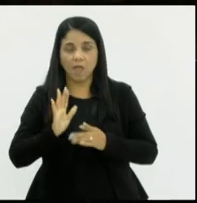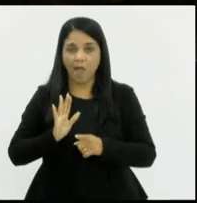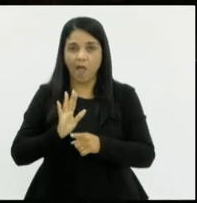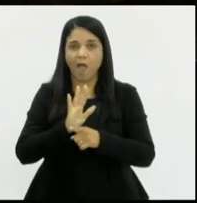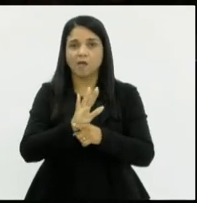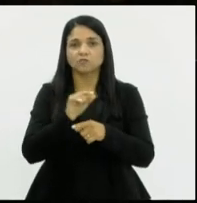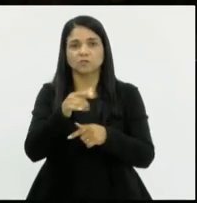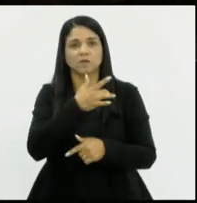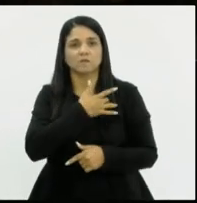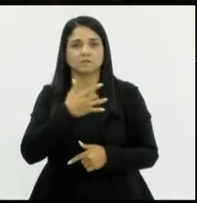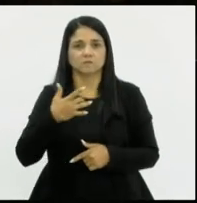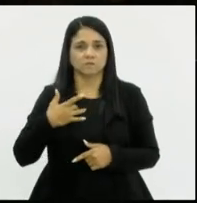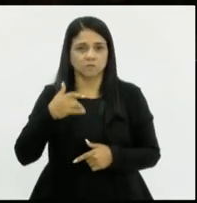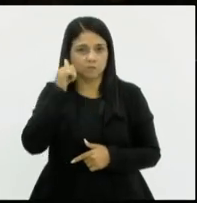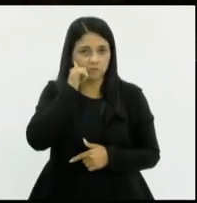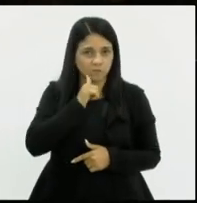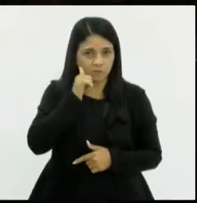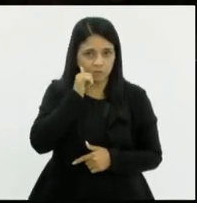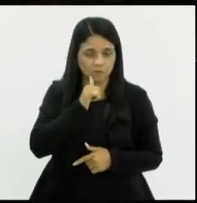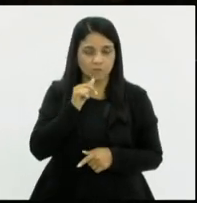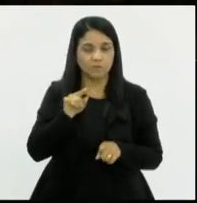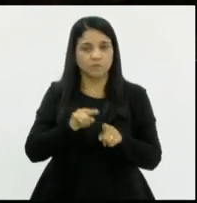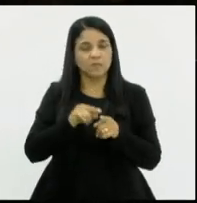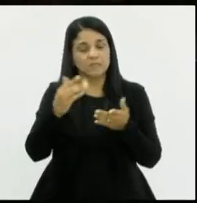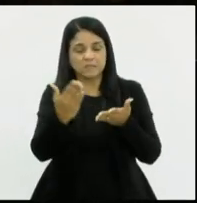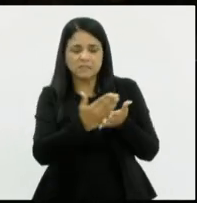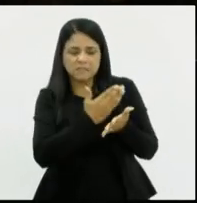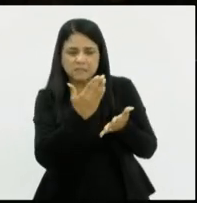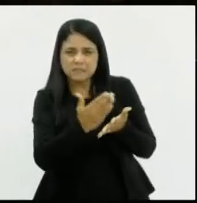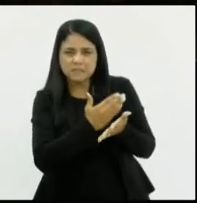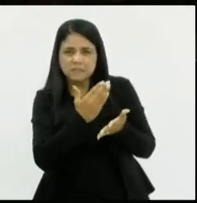obrigada, com a saúde das mulheres. E esse livro,